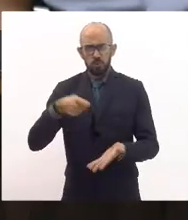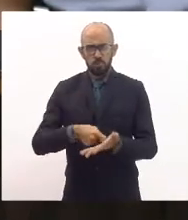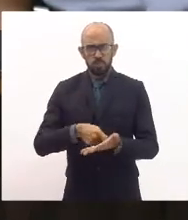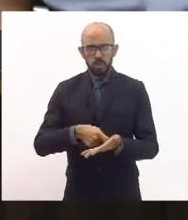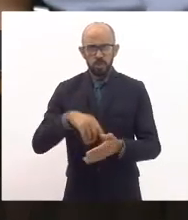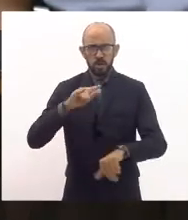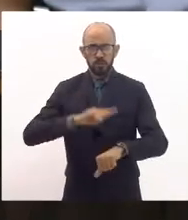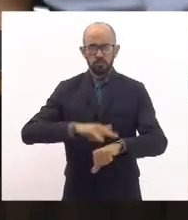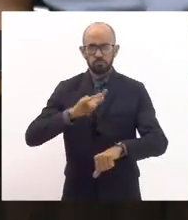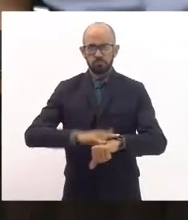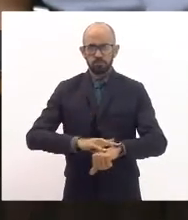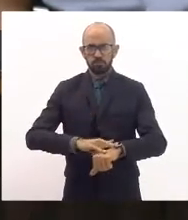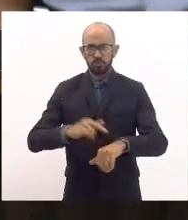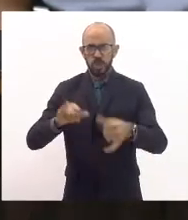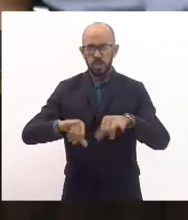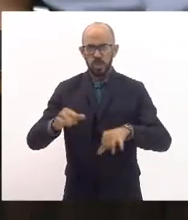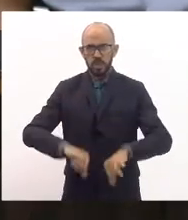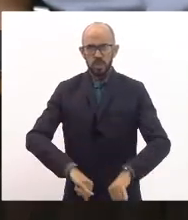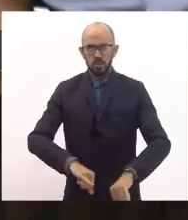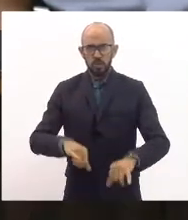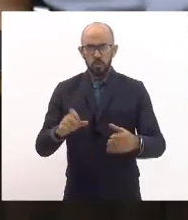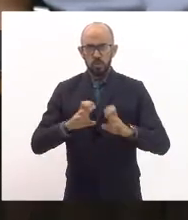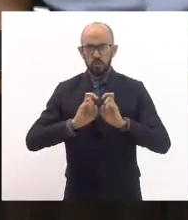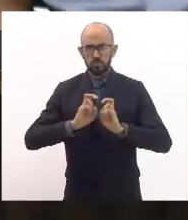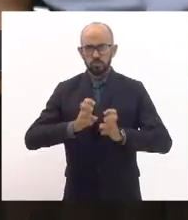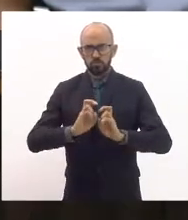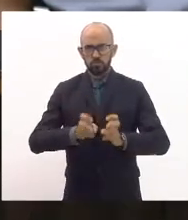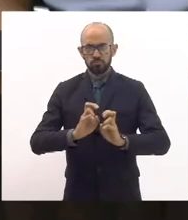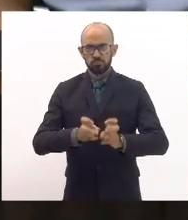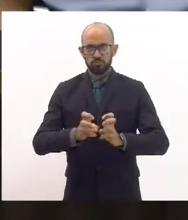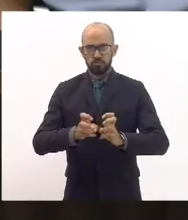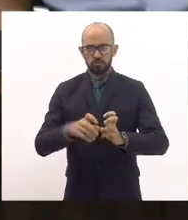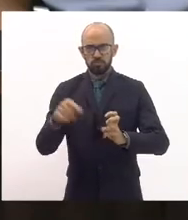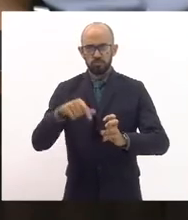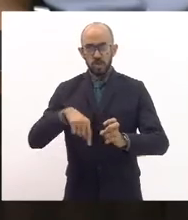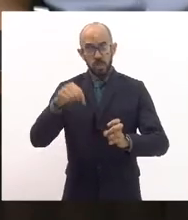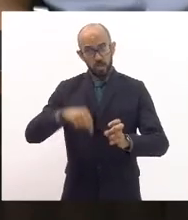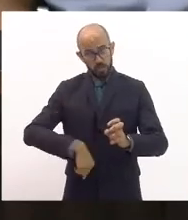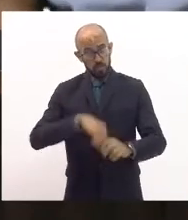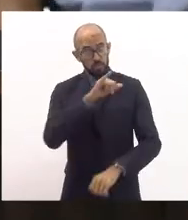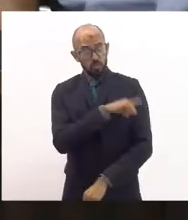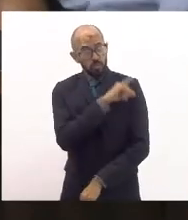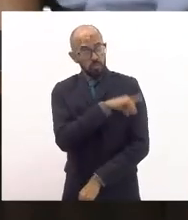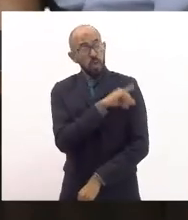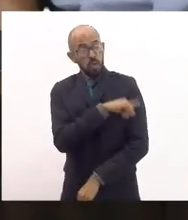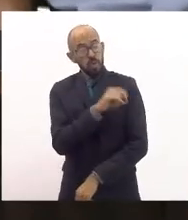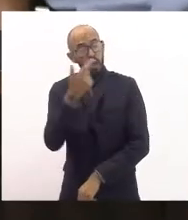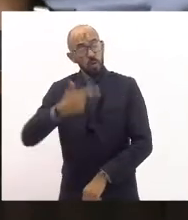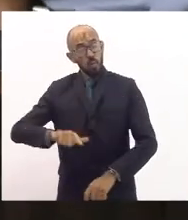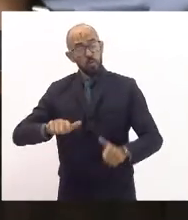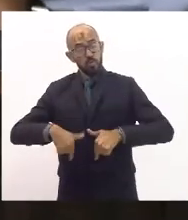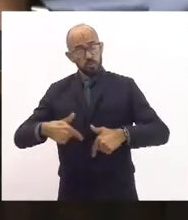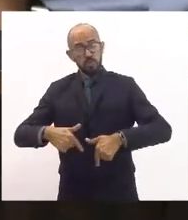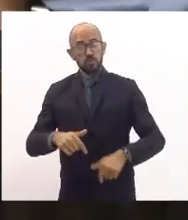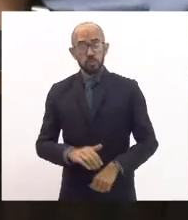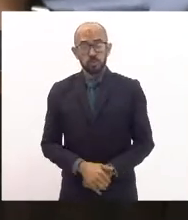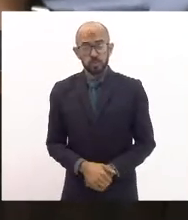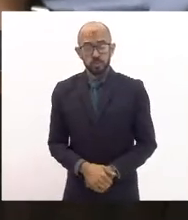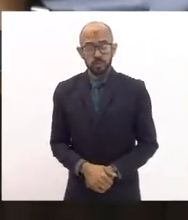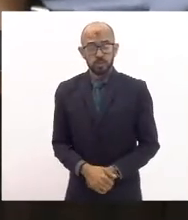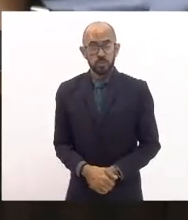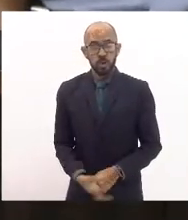de banheiros químicos nas dependências das estações ferroviárias Urbanas situadas no estado do Rio de Janeiro dá outras providências